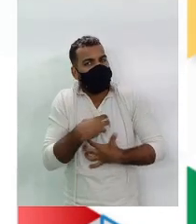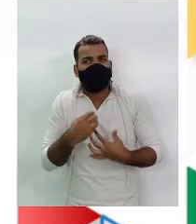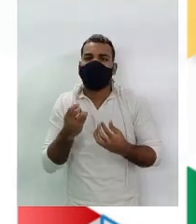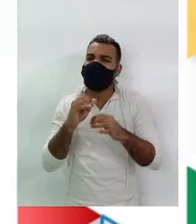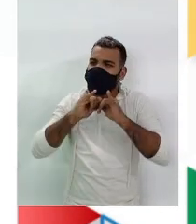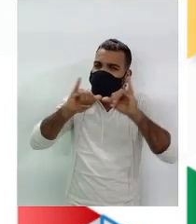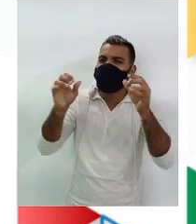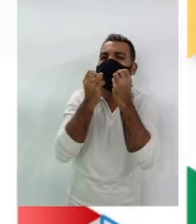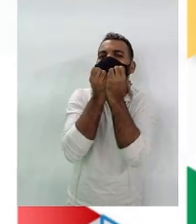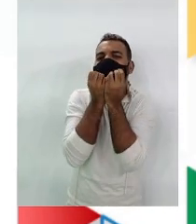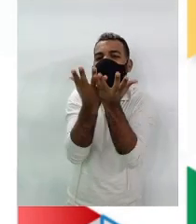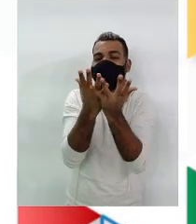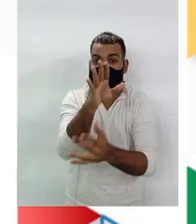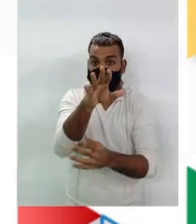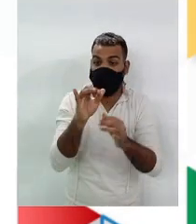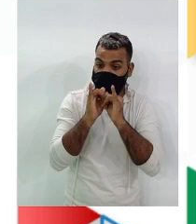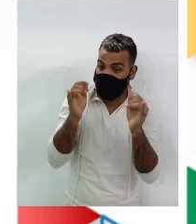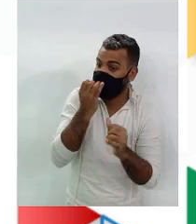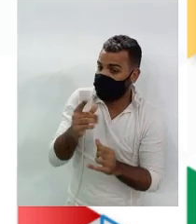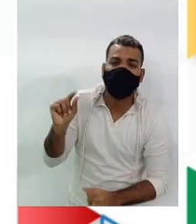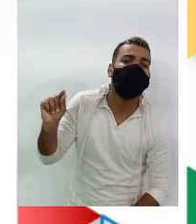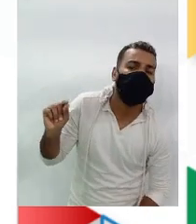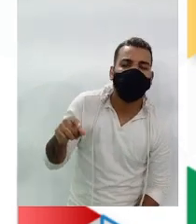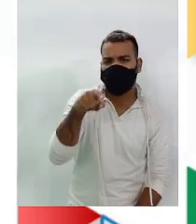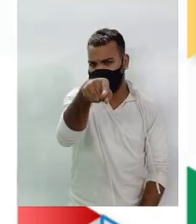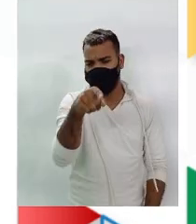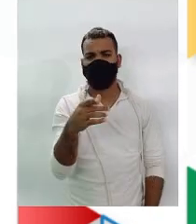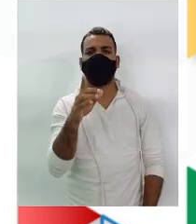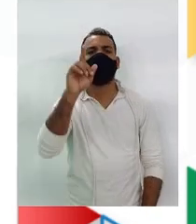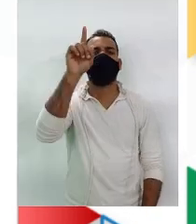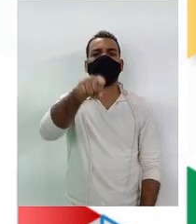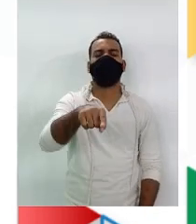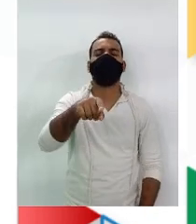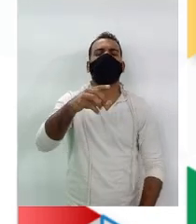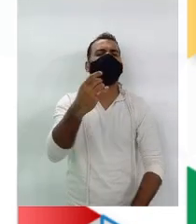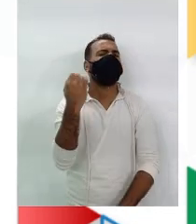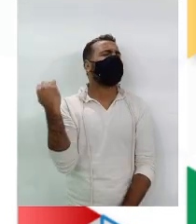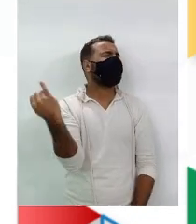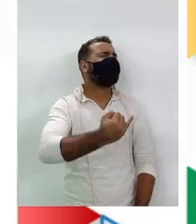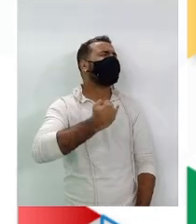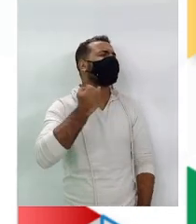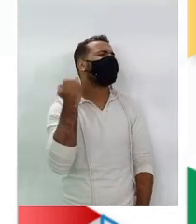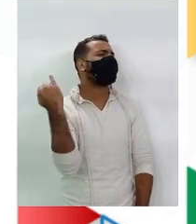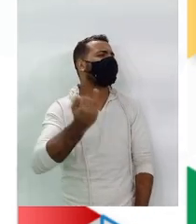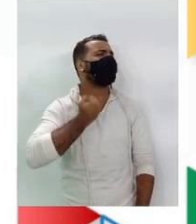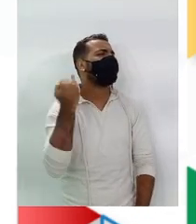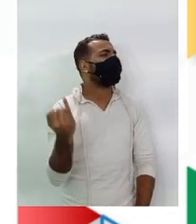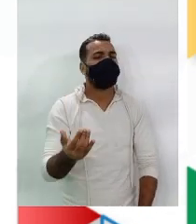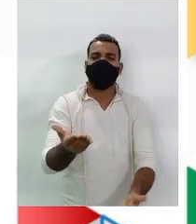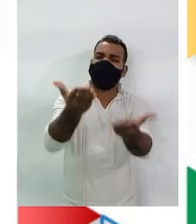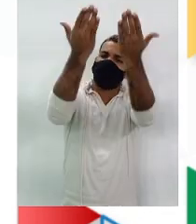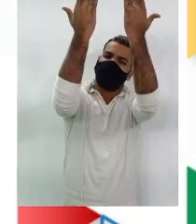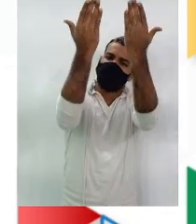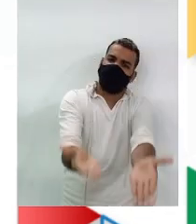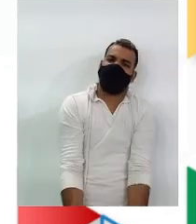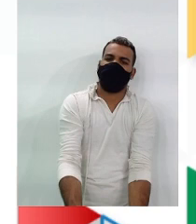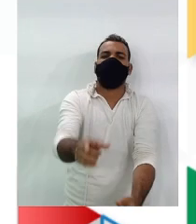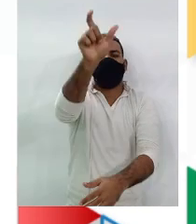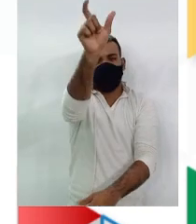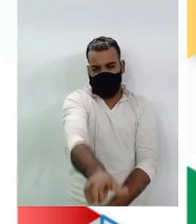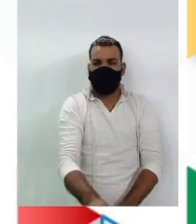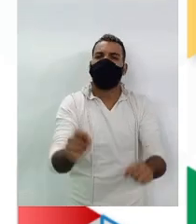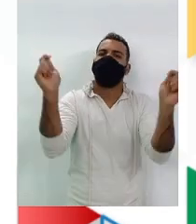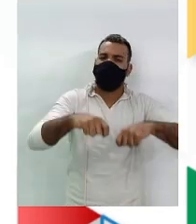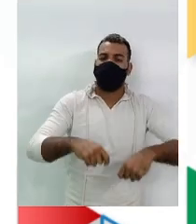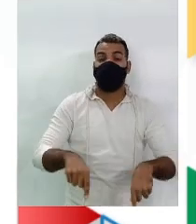boa notícia é que você não sabe o quão extraordinário você pode ser, o quanto você